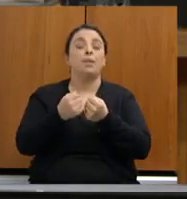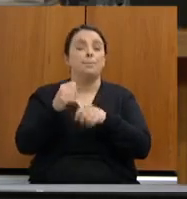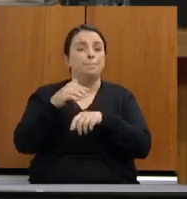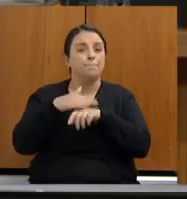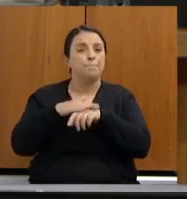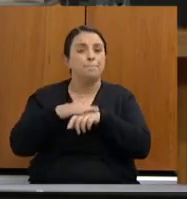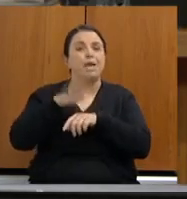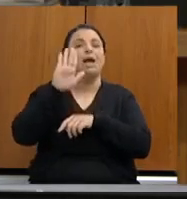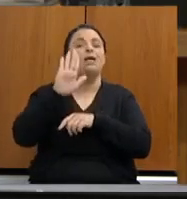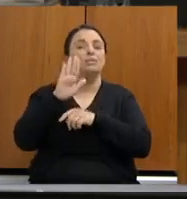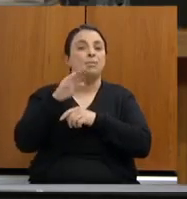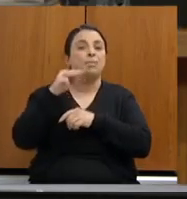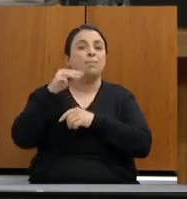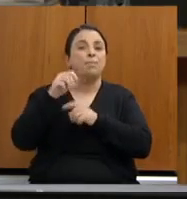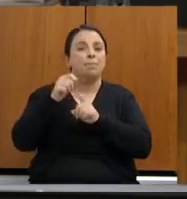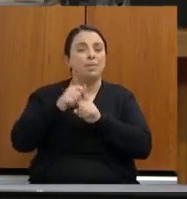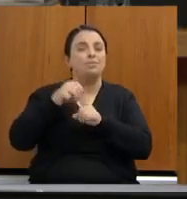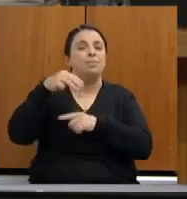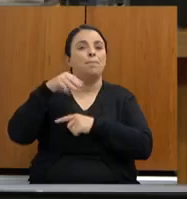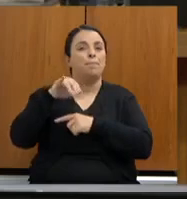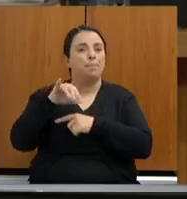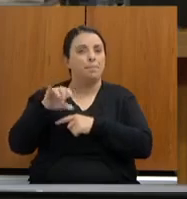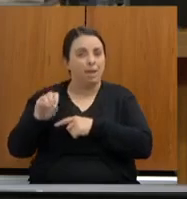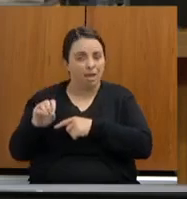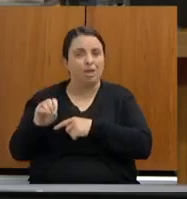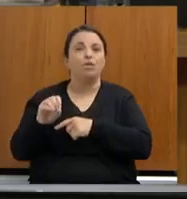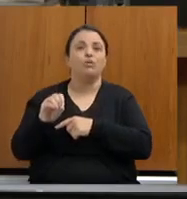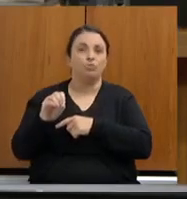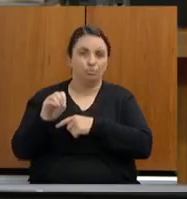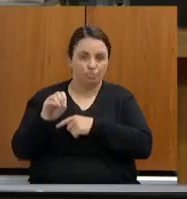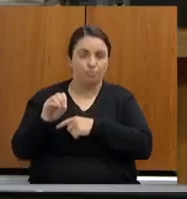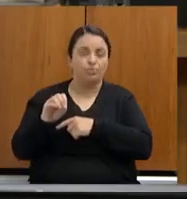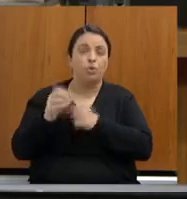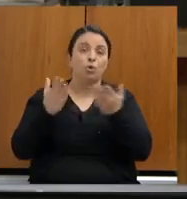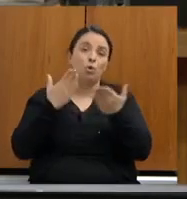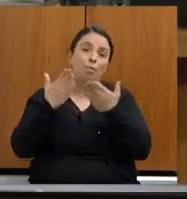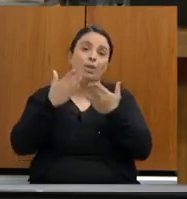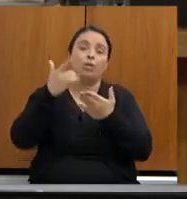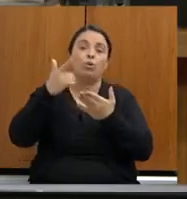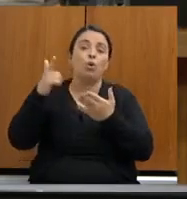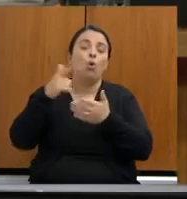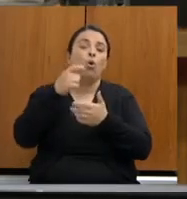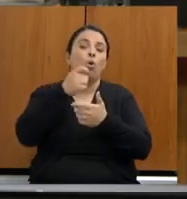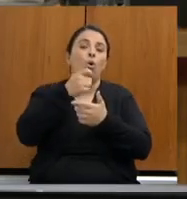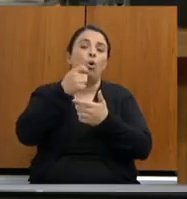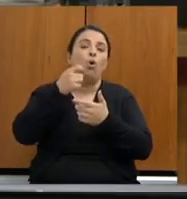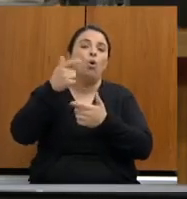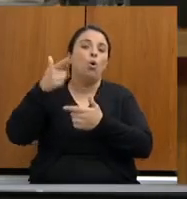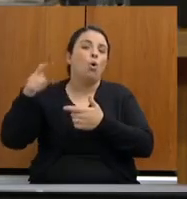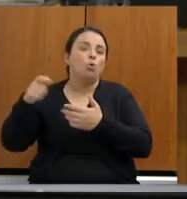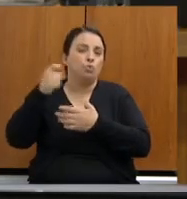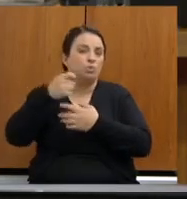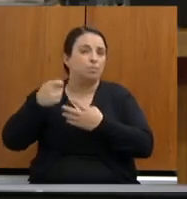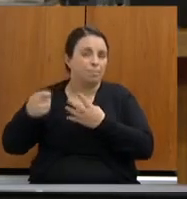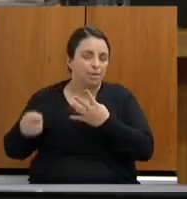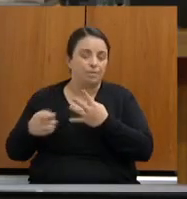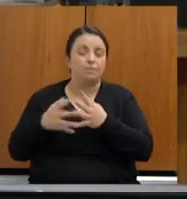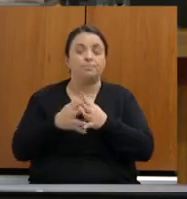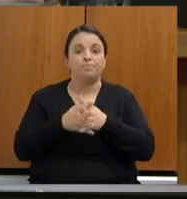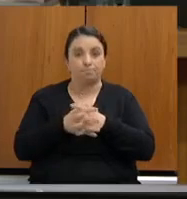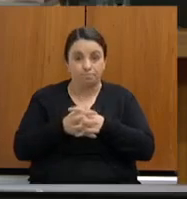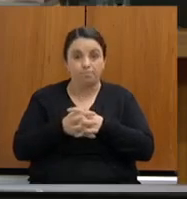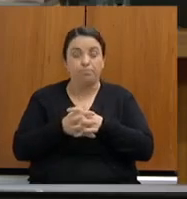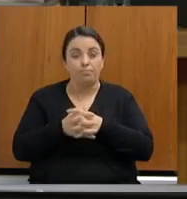um acréscimo em relação aos demais meses do ano e licenciamento de veículos